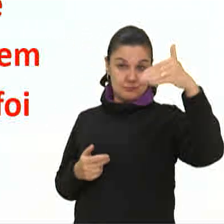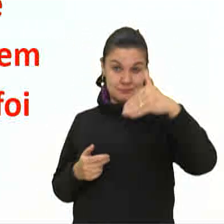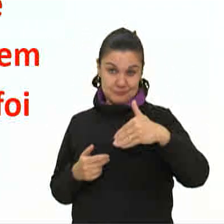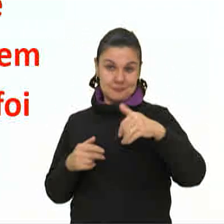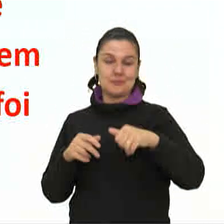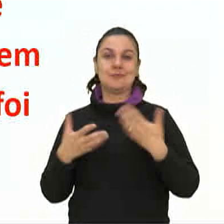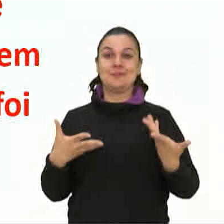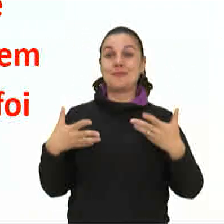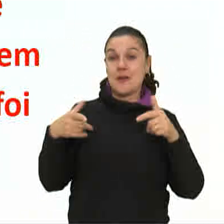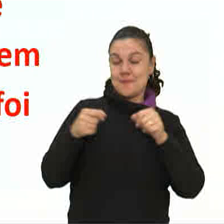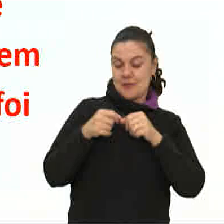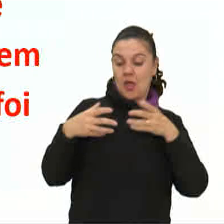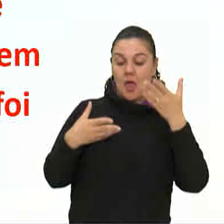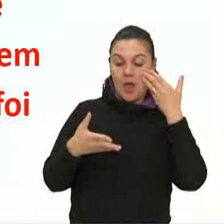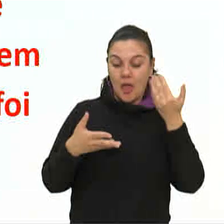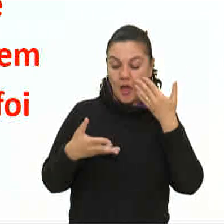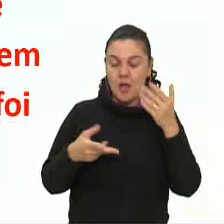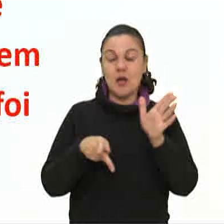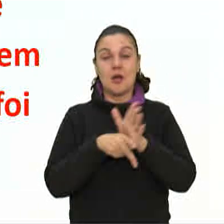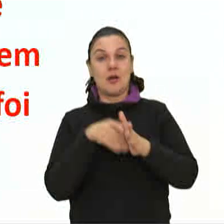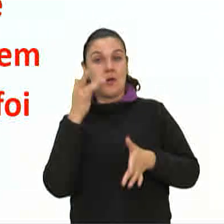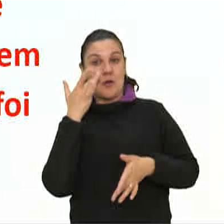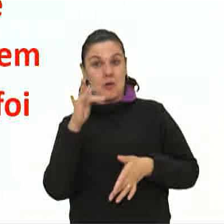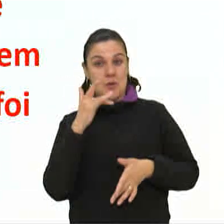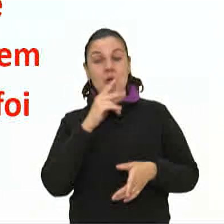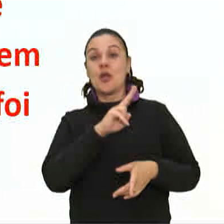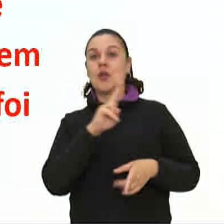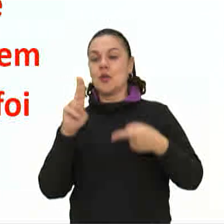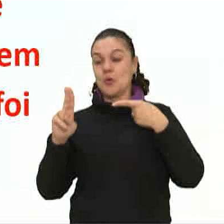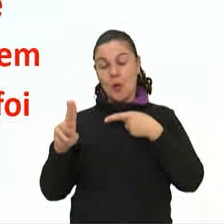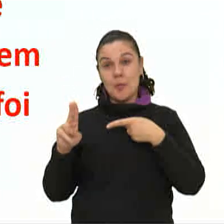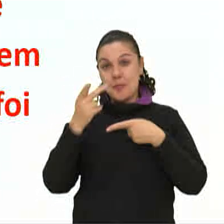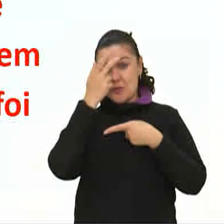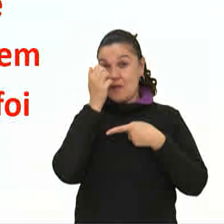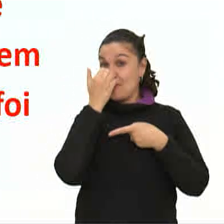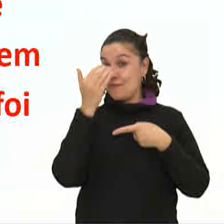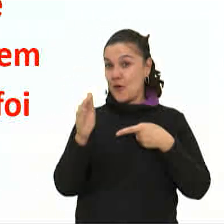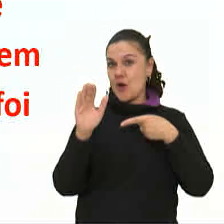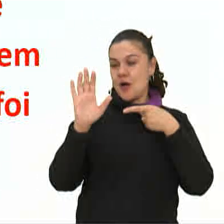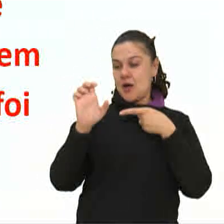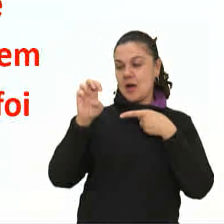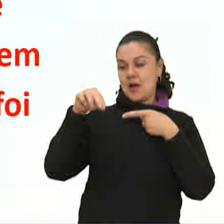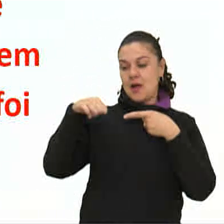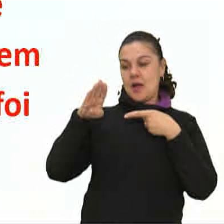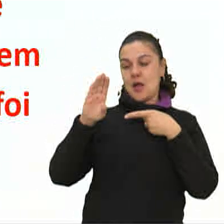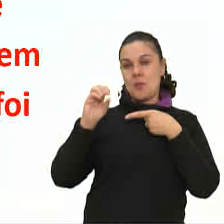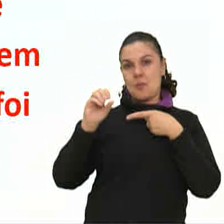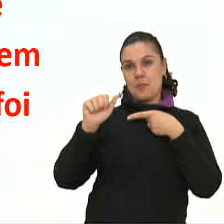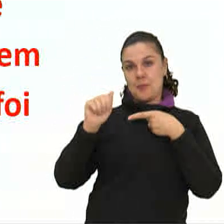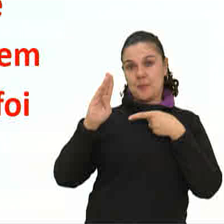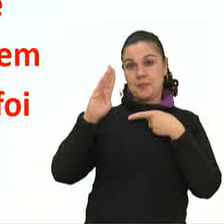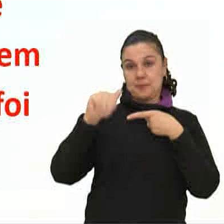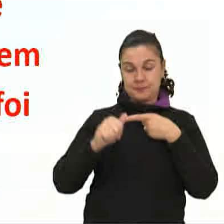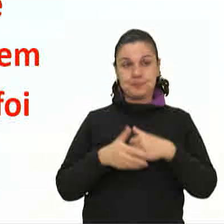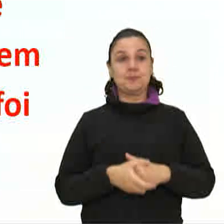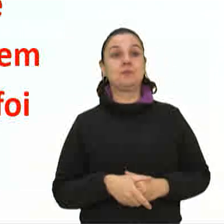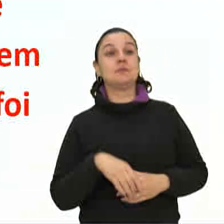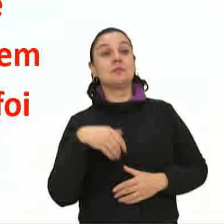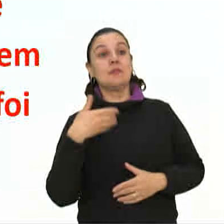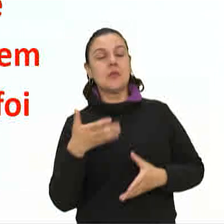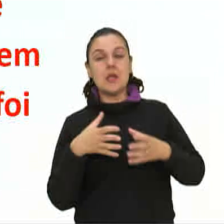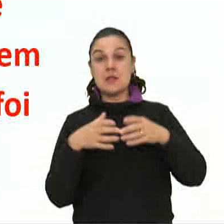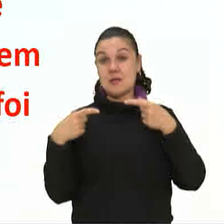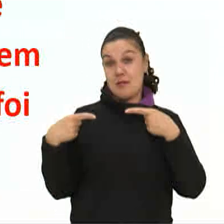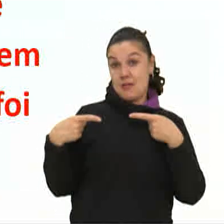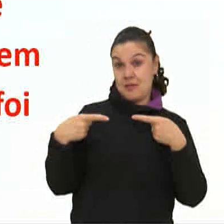região atraídos pelo ouro. E esses forasteiros eram chamados de emboabas, aves de pés cobertos. E essa guerra